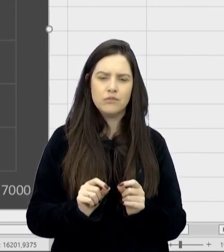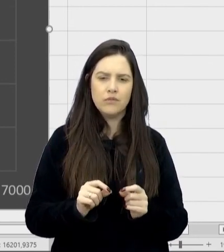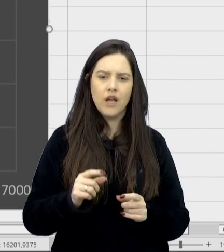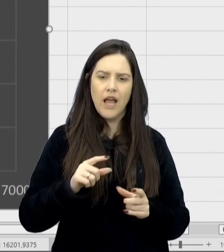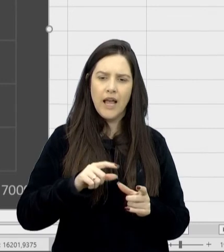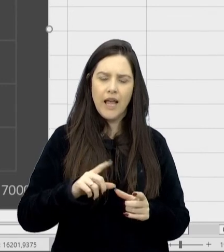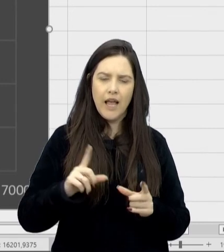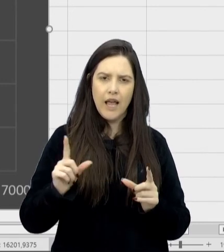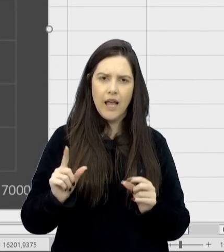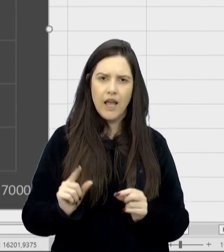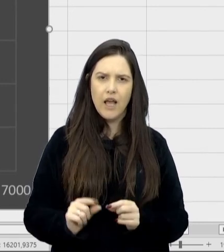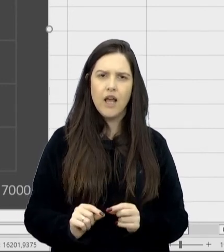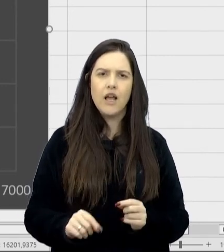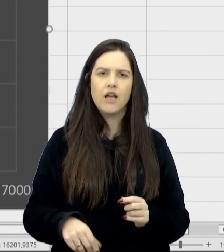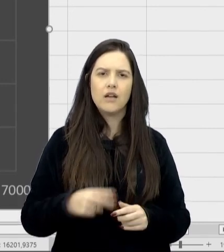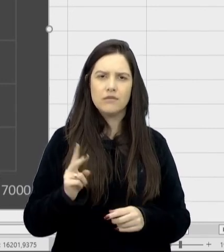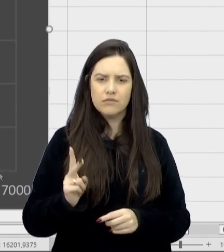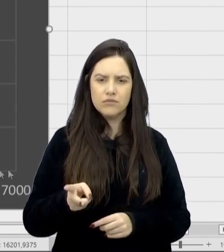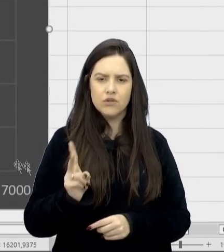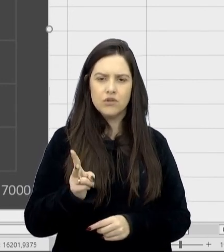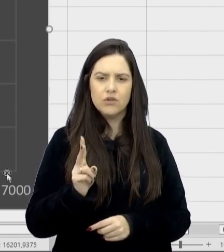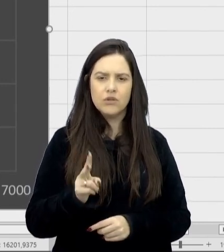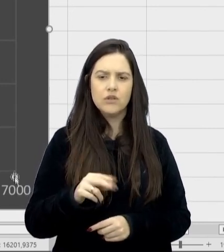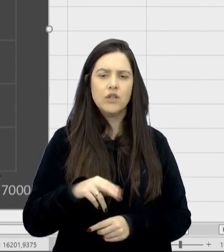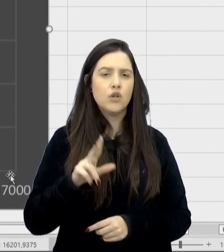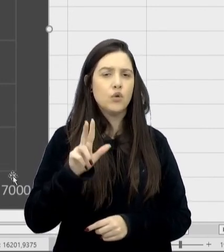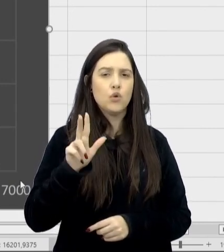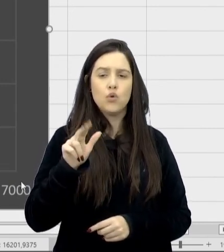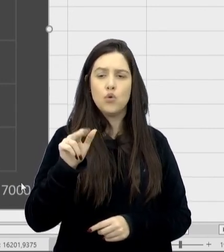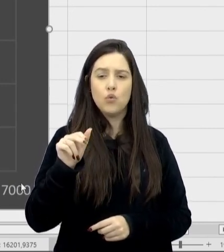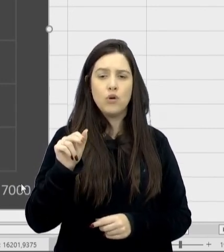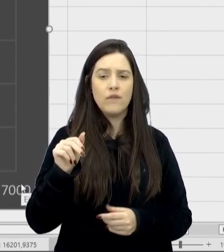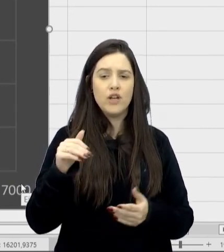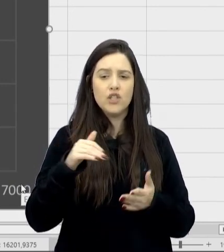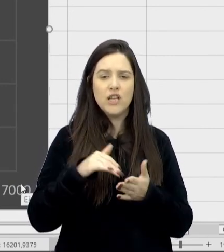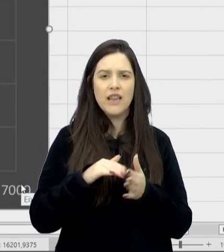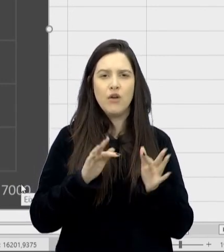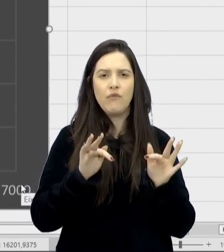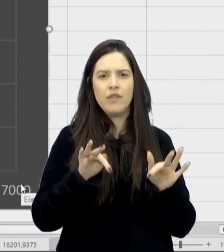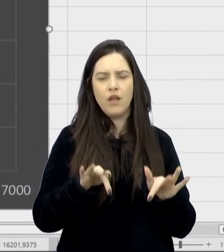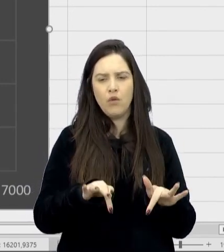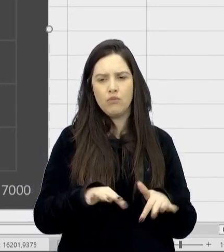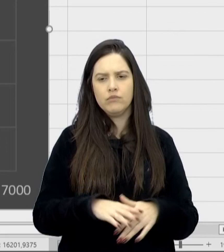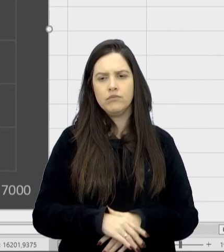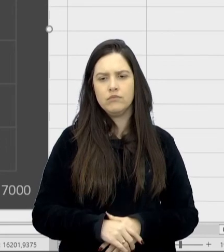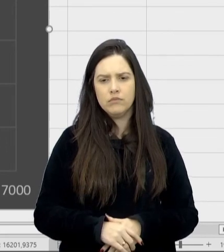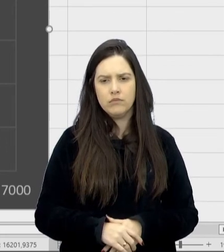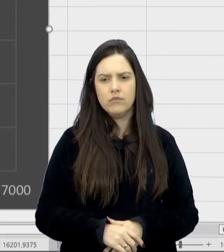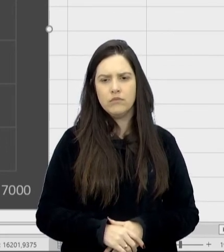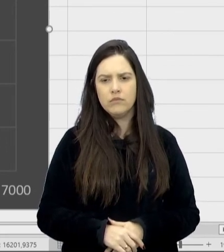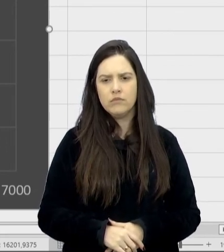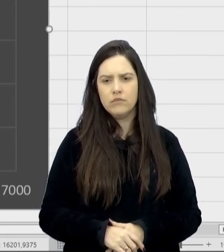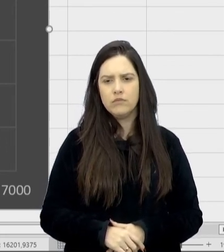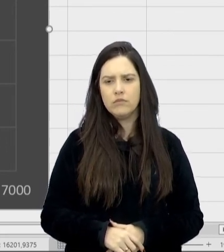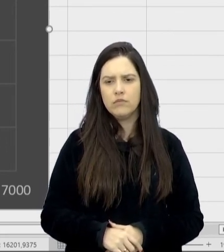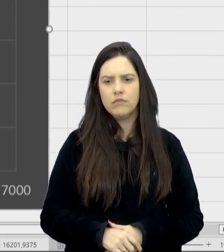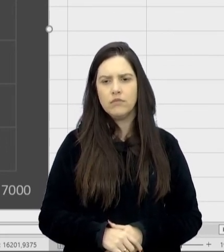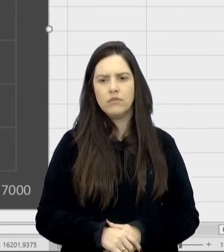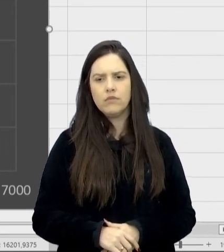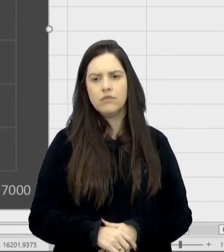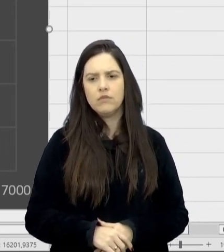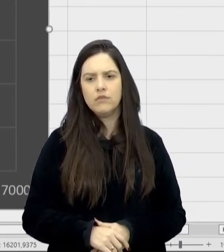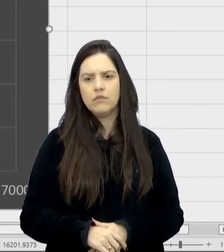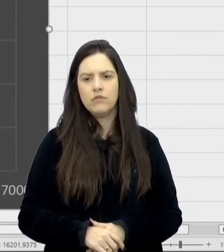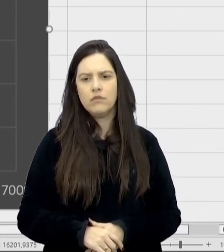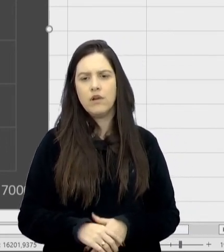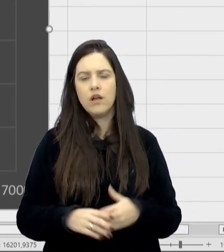cair menos, mas continua caindo, só que nunca vai chegar até a 0, tá? Tá certo? Essa é uma característica das